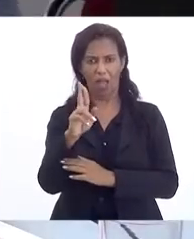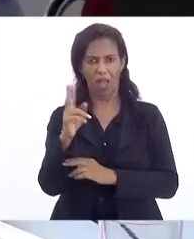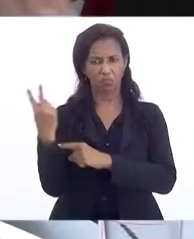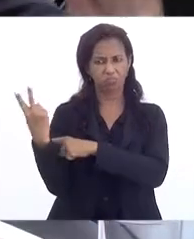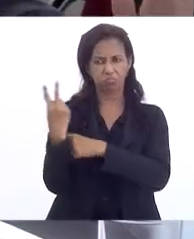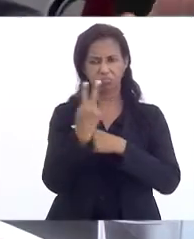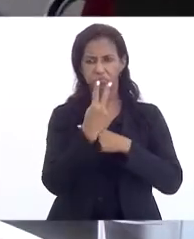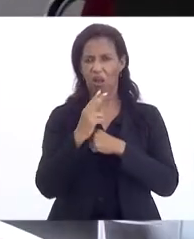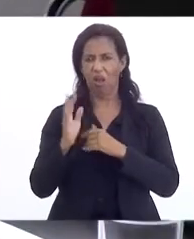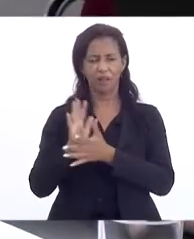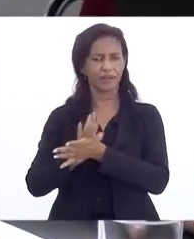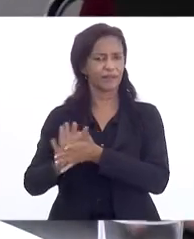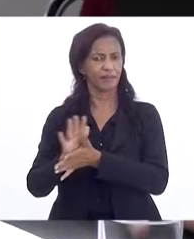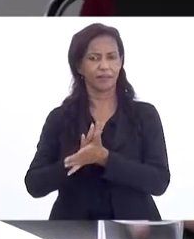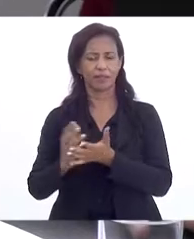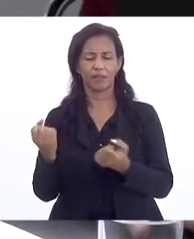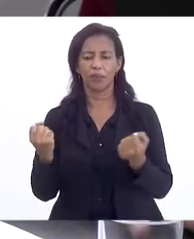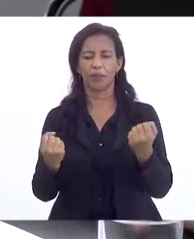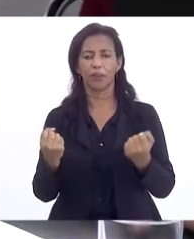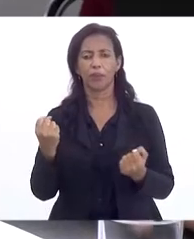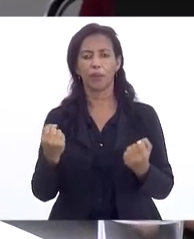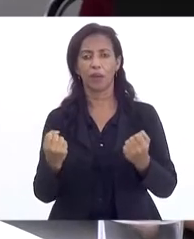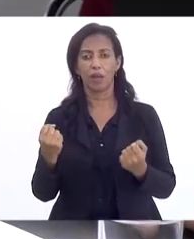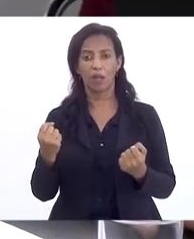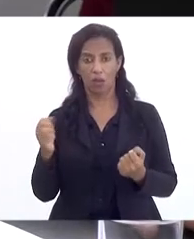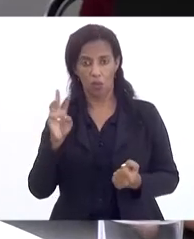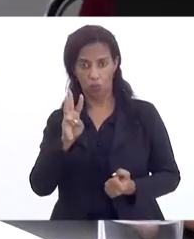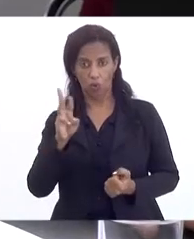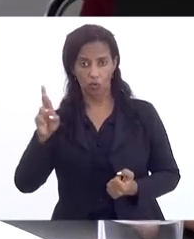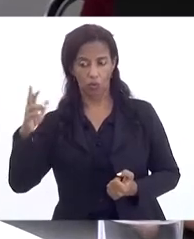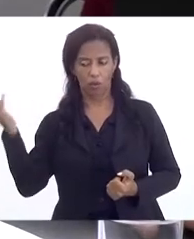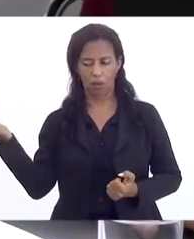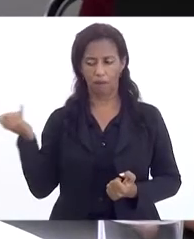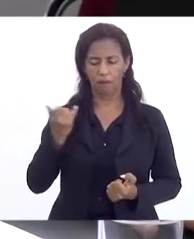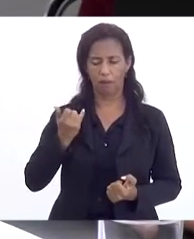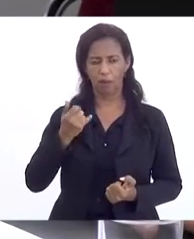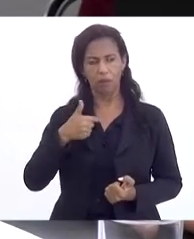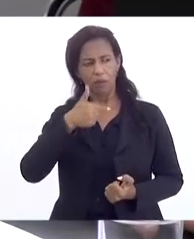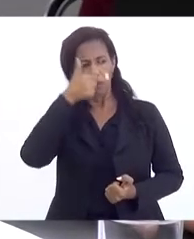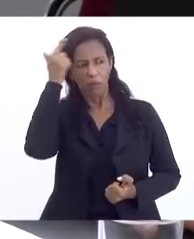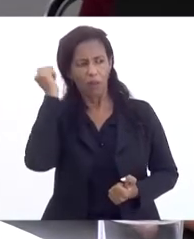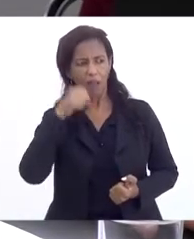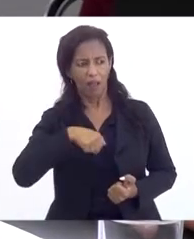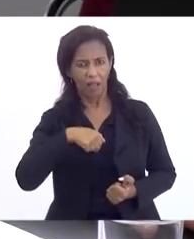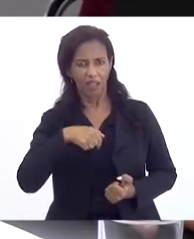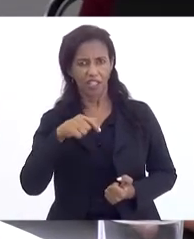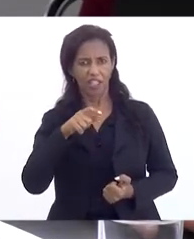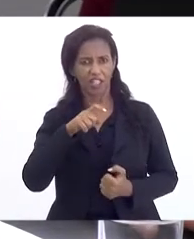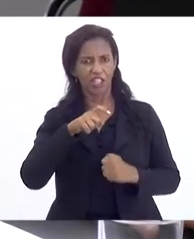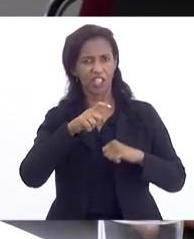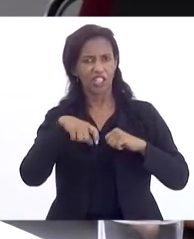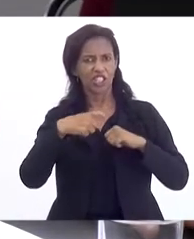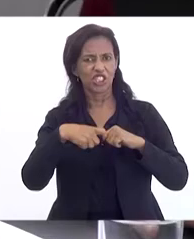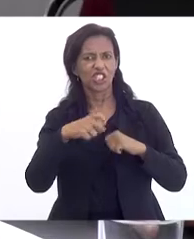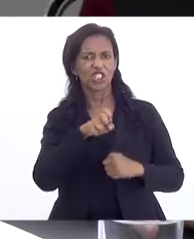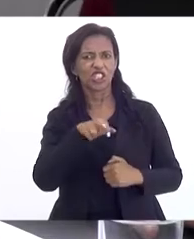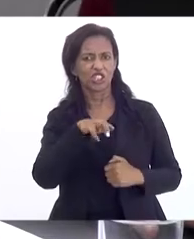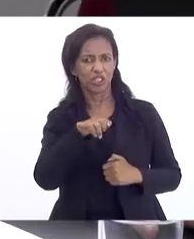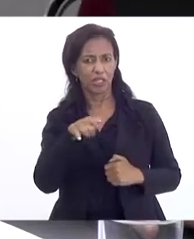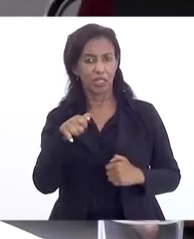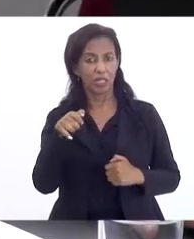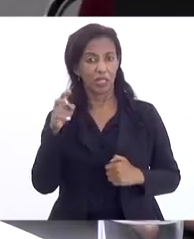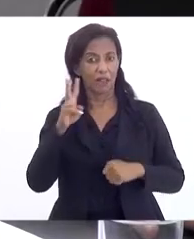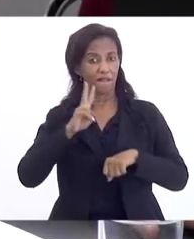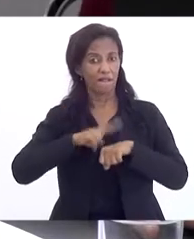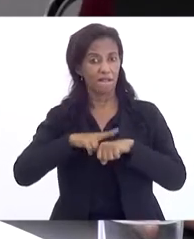sem... Ele falou assim... Luiz Paulo, aqui em Xerém, a gente tem que ver, andar com os